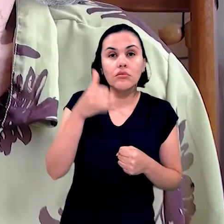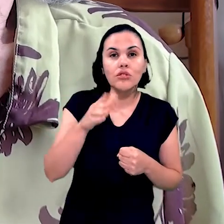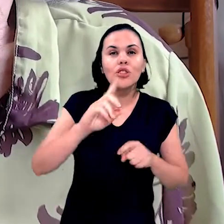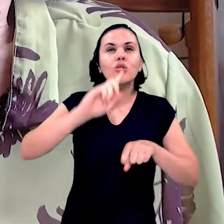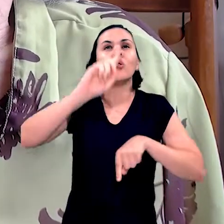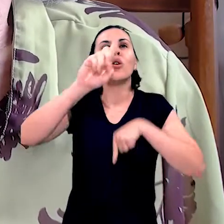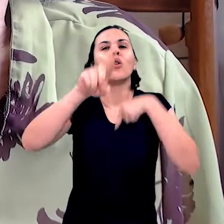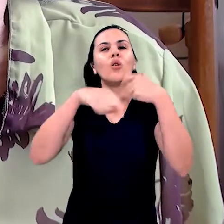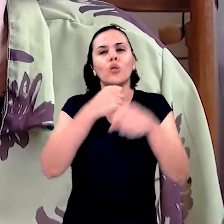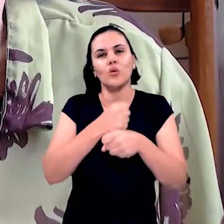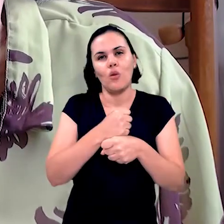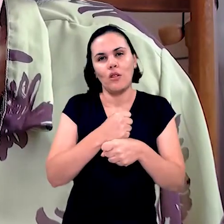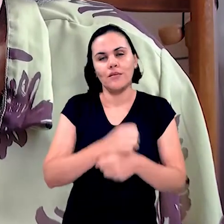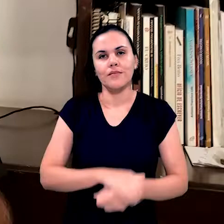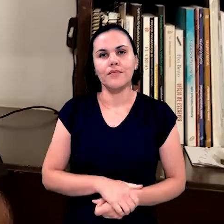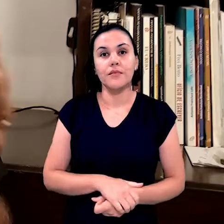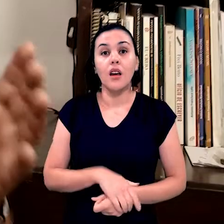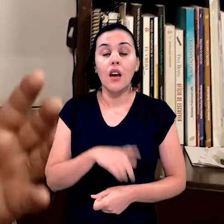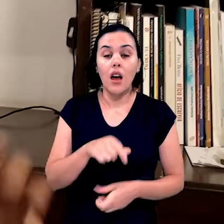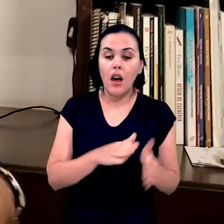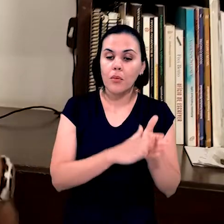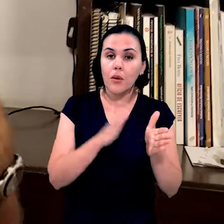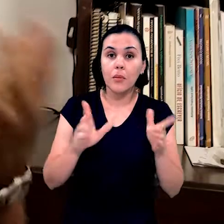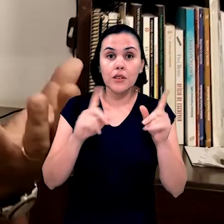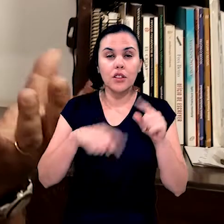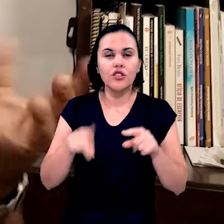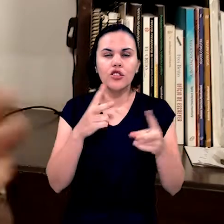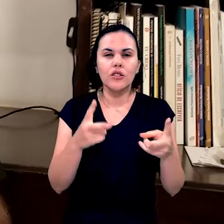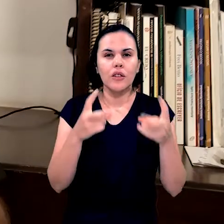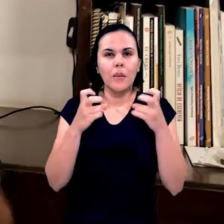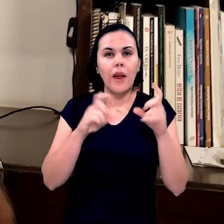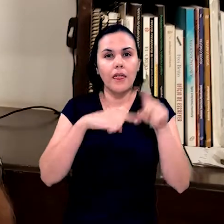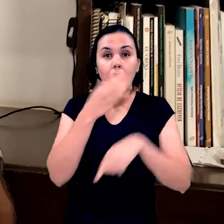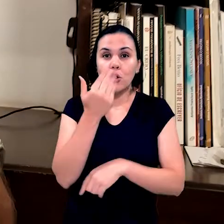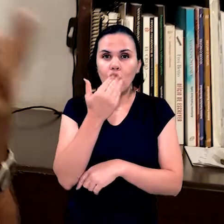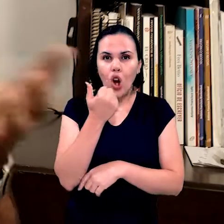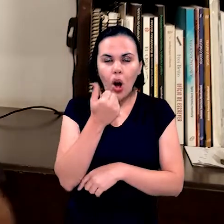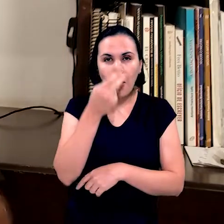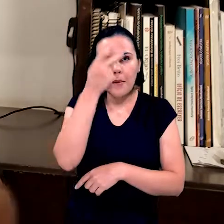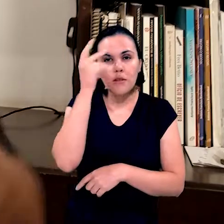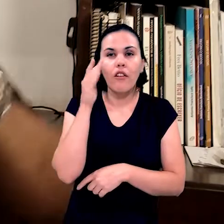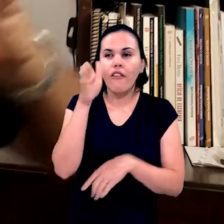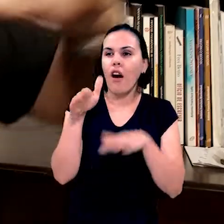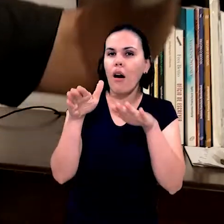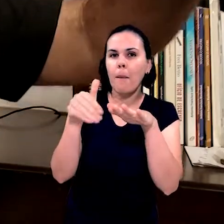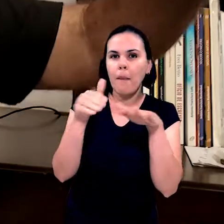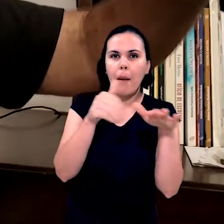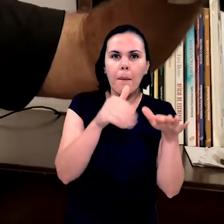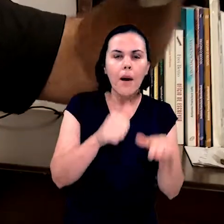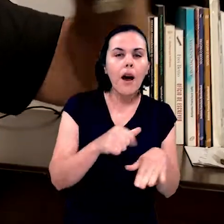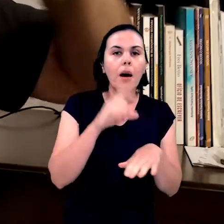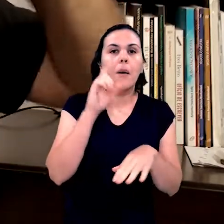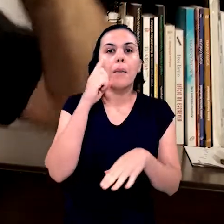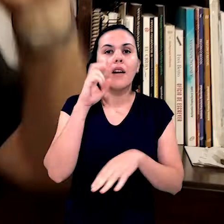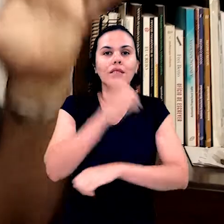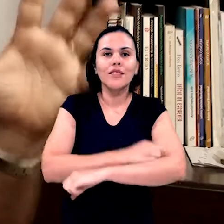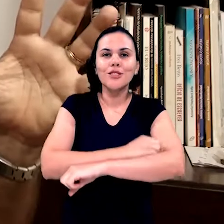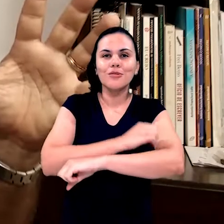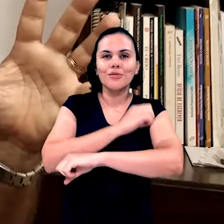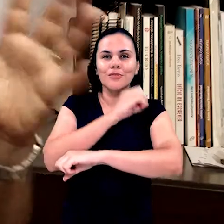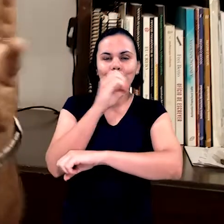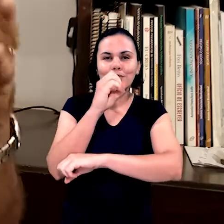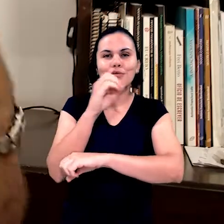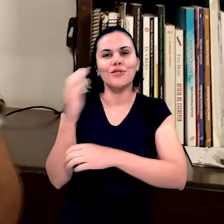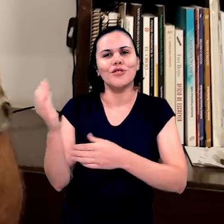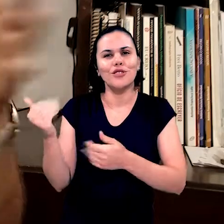iam só no próximo ano. Que é o momento que a gente vai ver, depois que todo mundo come e tal, muita gente ia para a praia para ver o sol